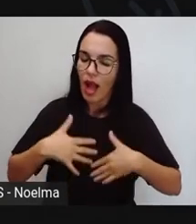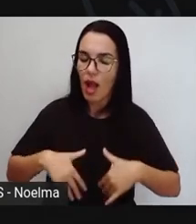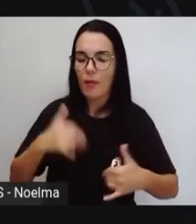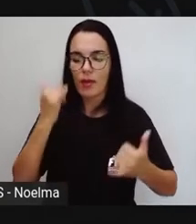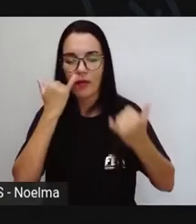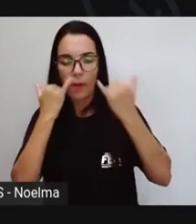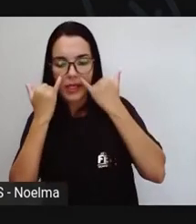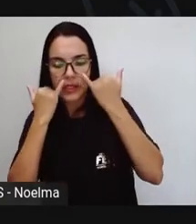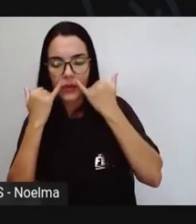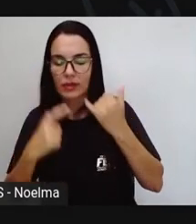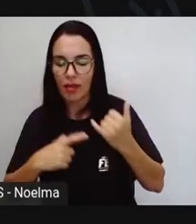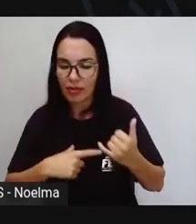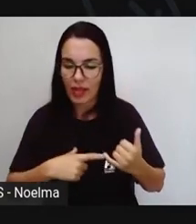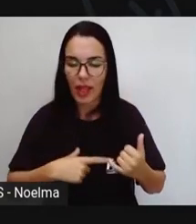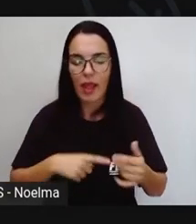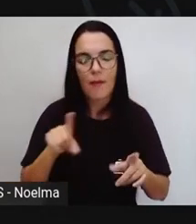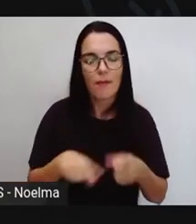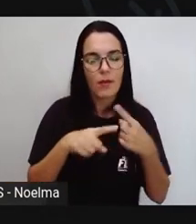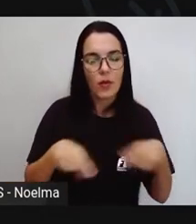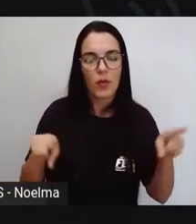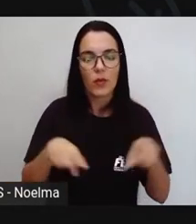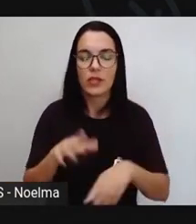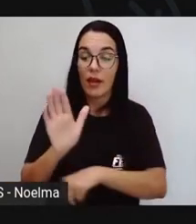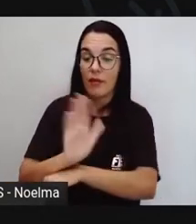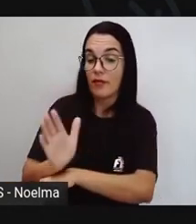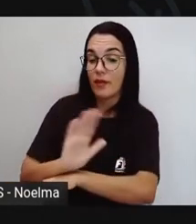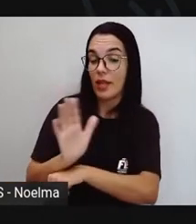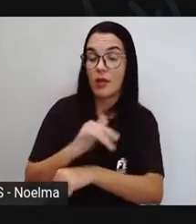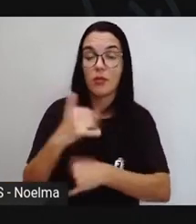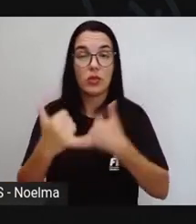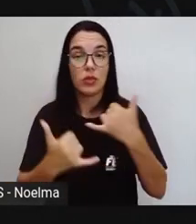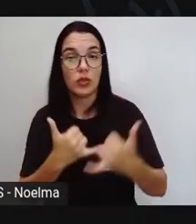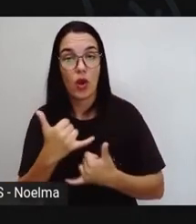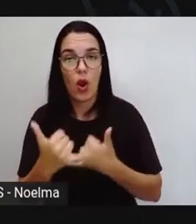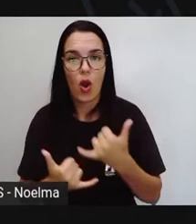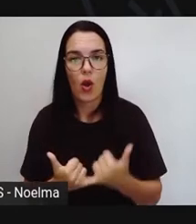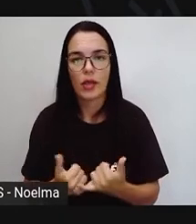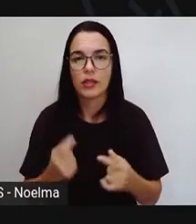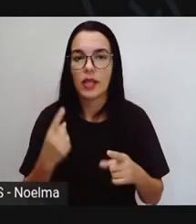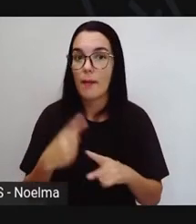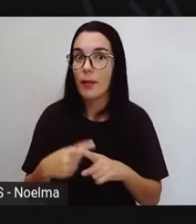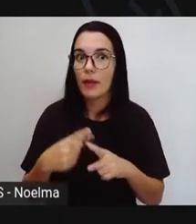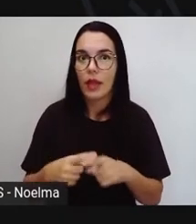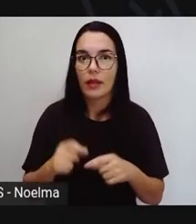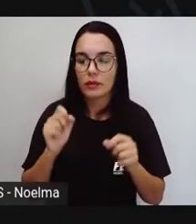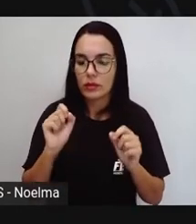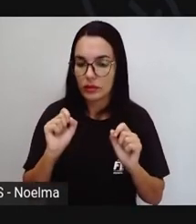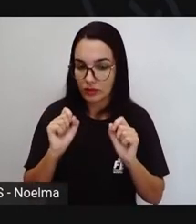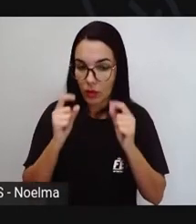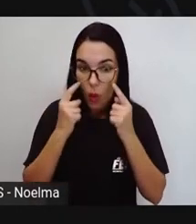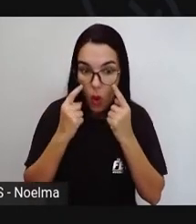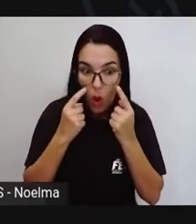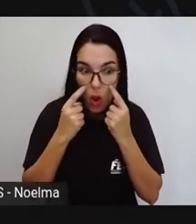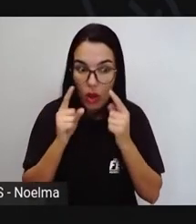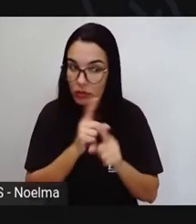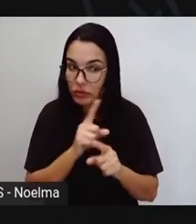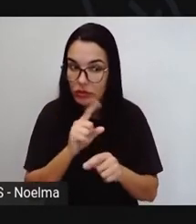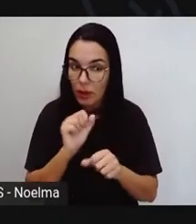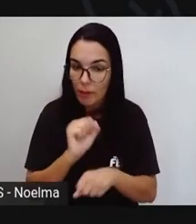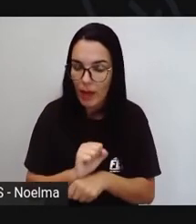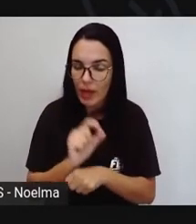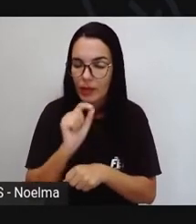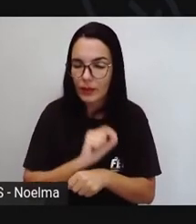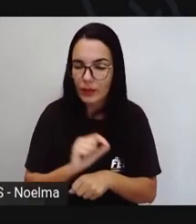filmes, músicas, jogos. Os olhos dela não param por aí. Voam do